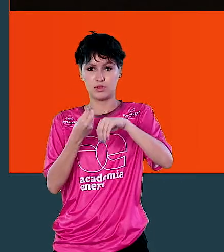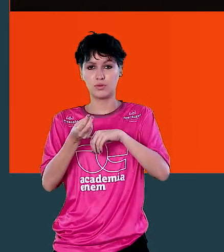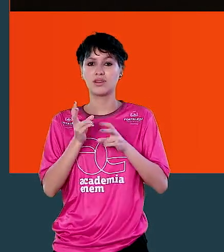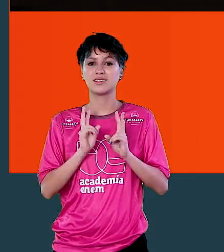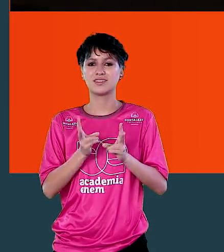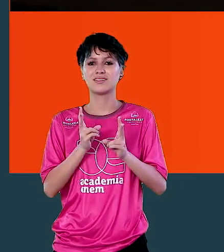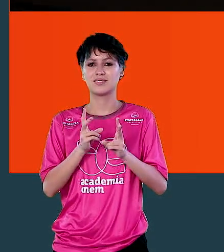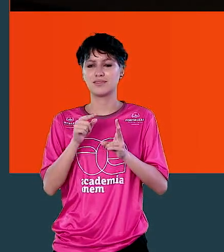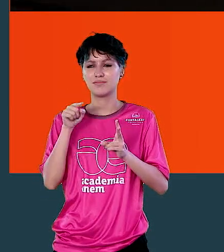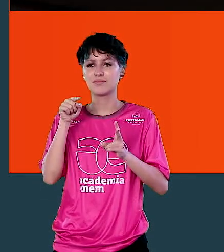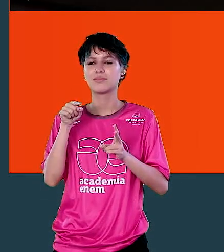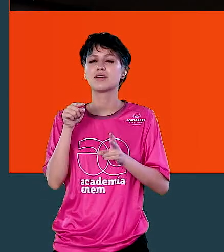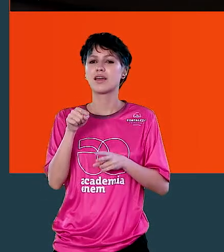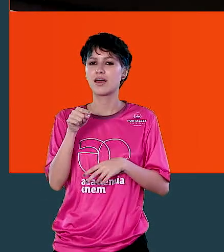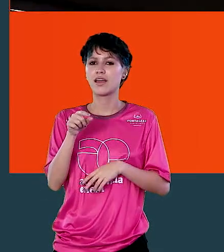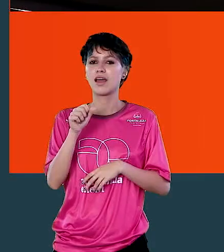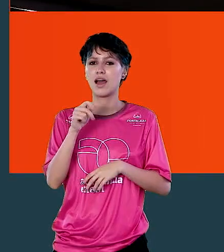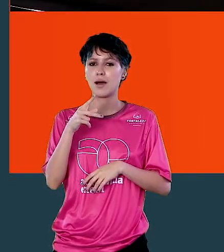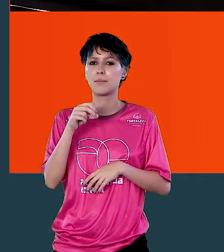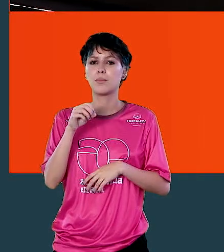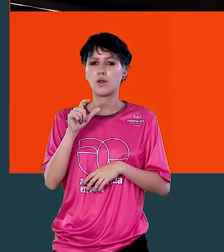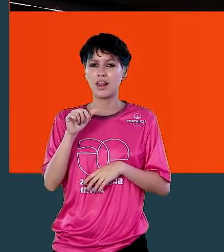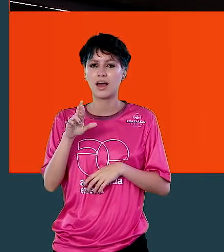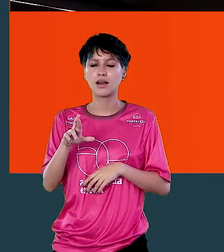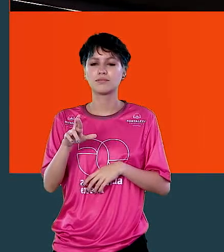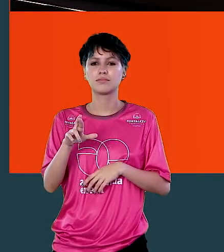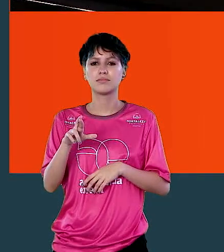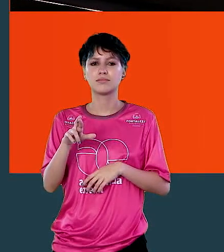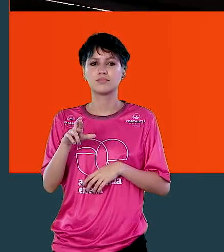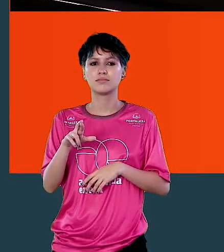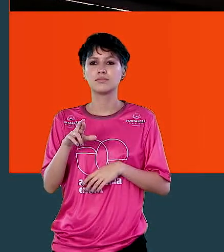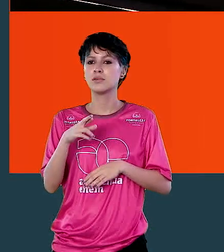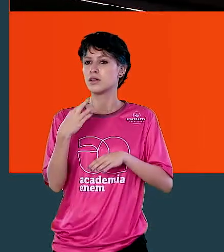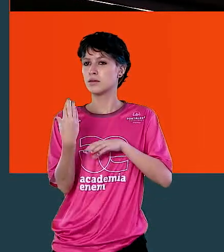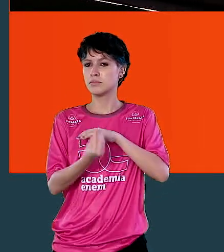Apolar. Beleza? Ou seja, ela não se dissolve na água.